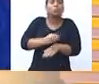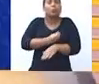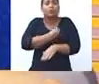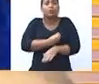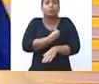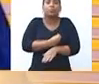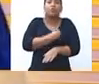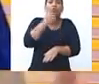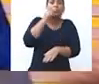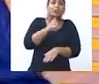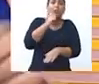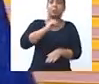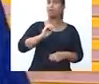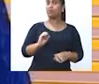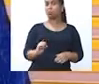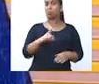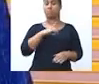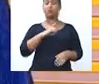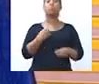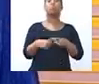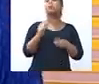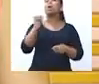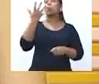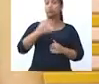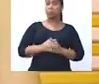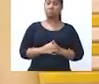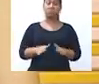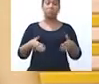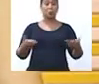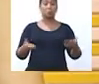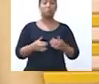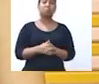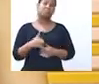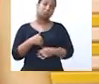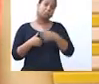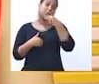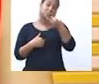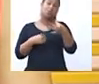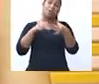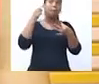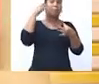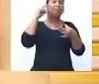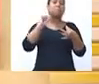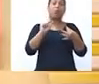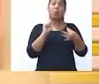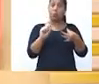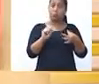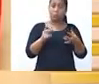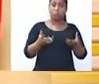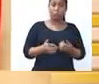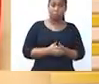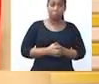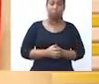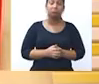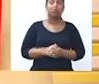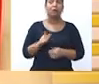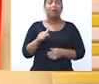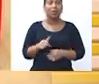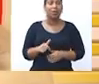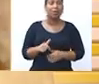feminina quase zero. Por que que isso acontece? Olha, acho que a gente precisa pensar o seguinte: essa é